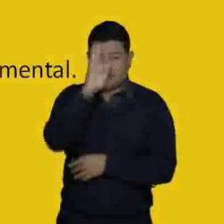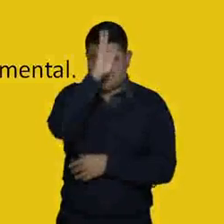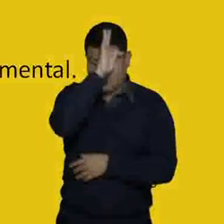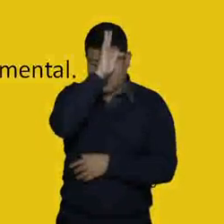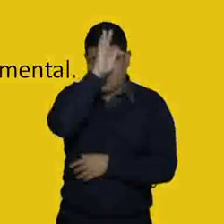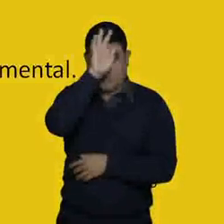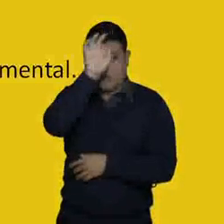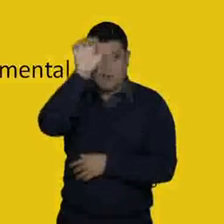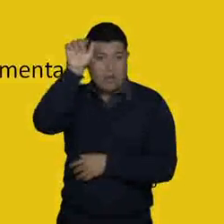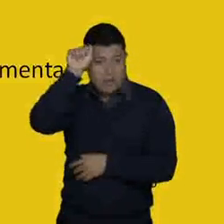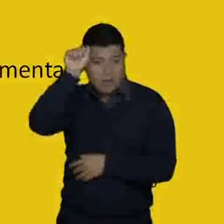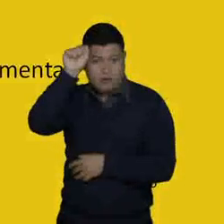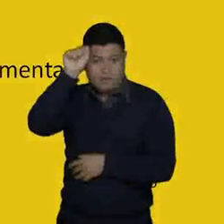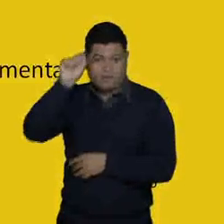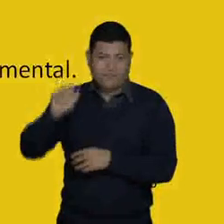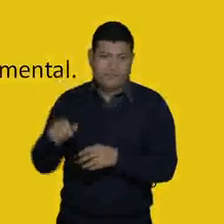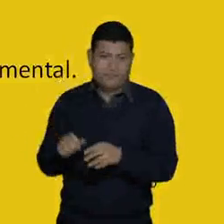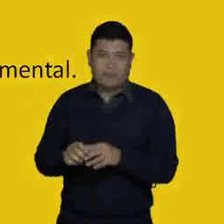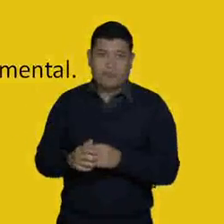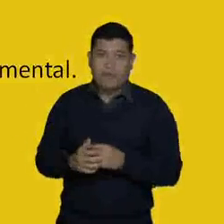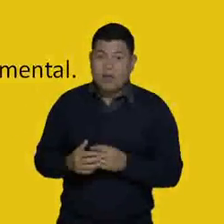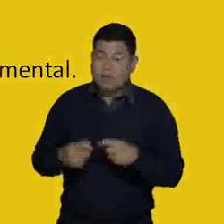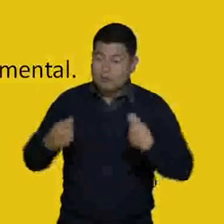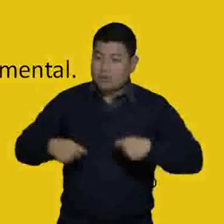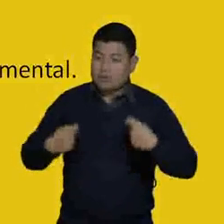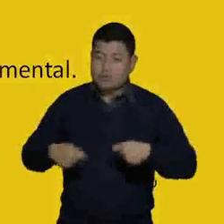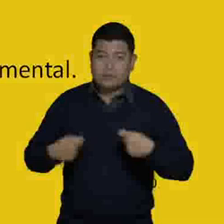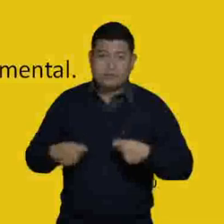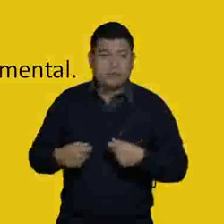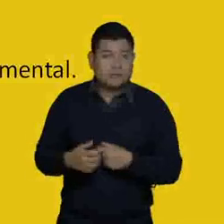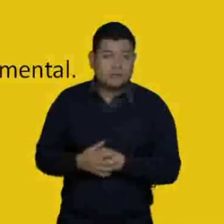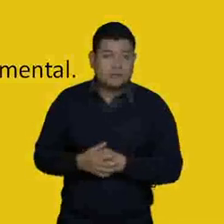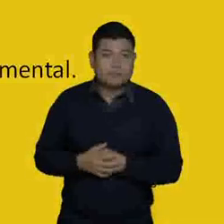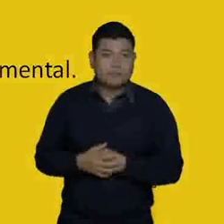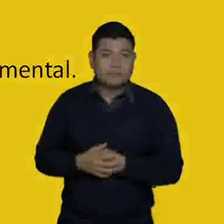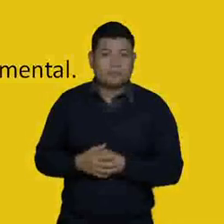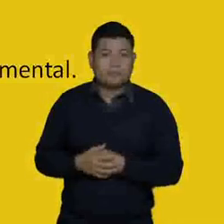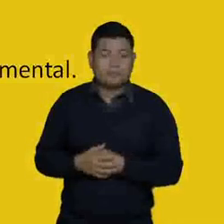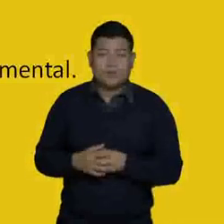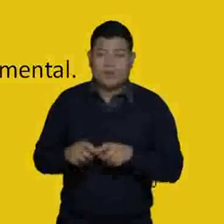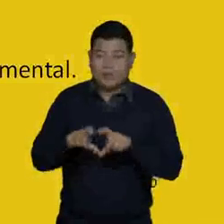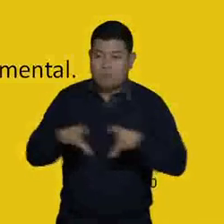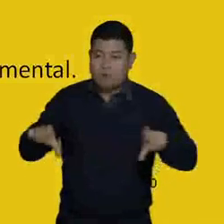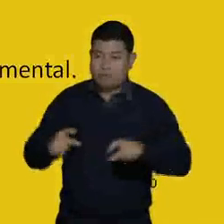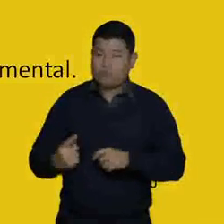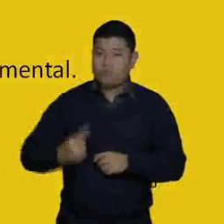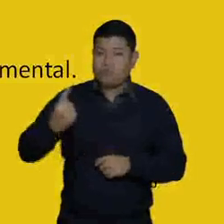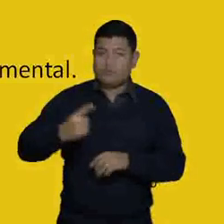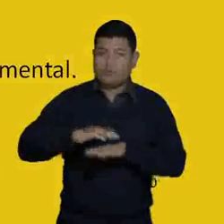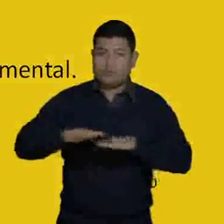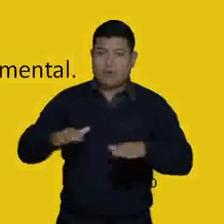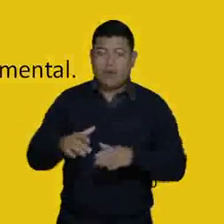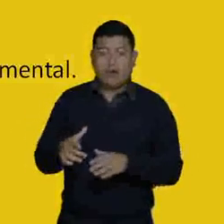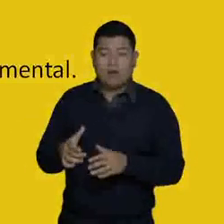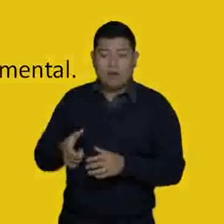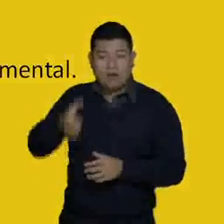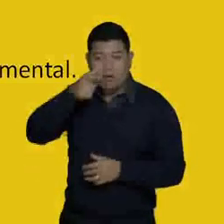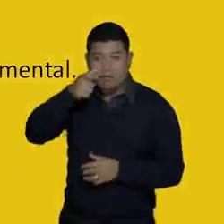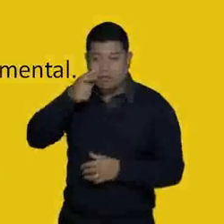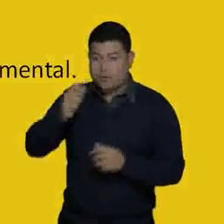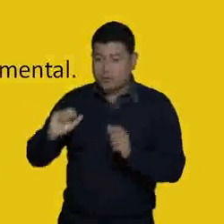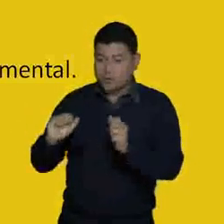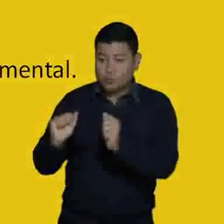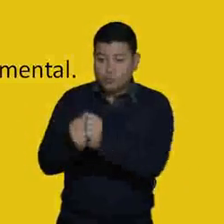também estão aqui amparados parágrafo único o acompanhamento integral previsto